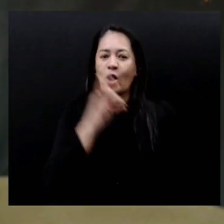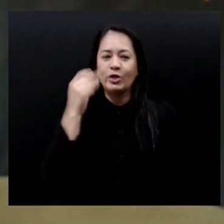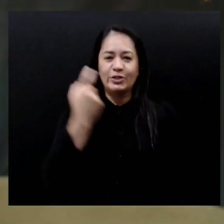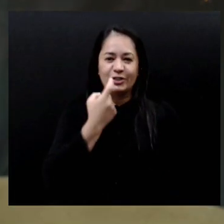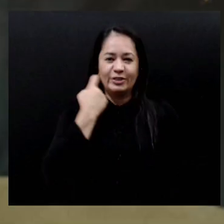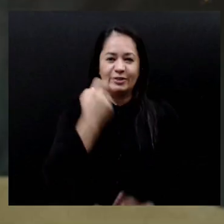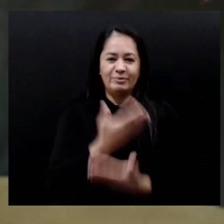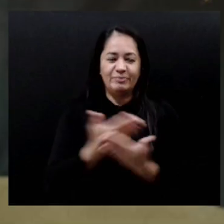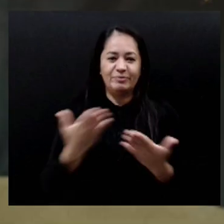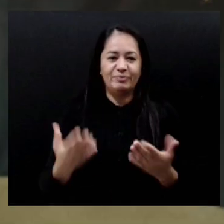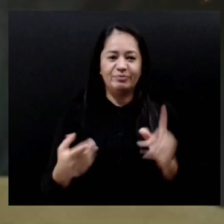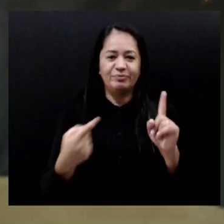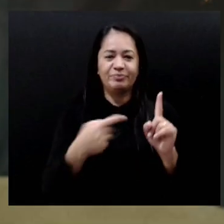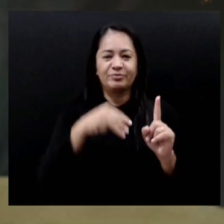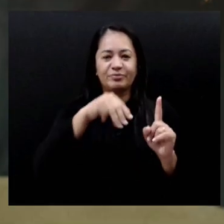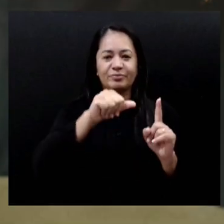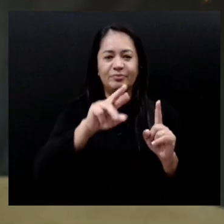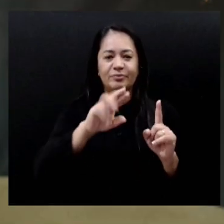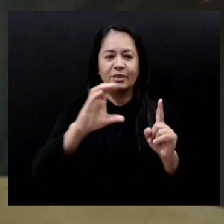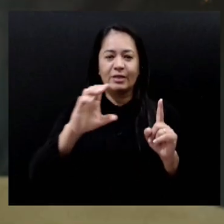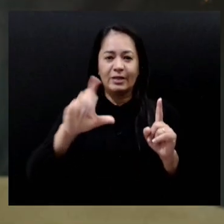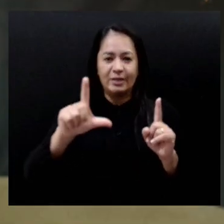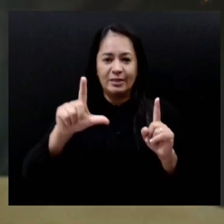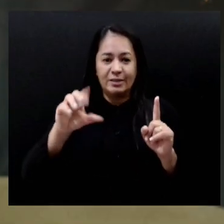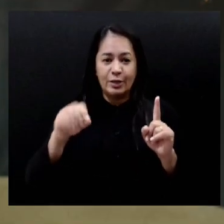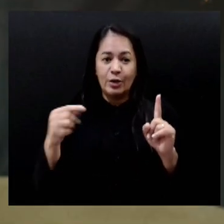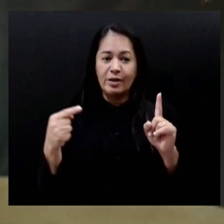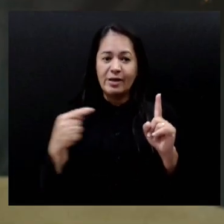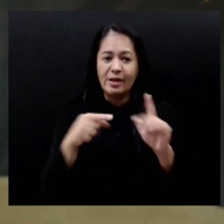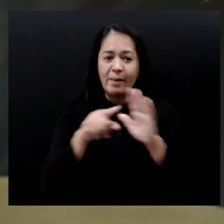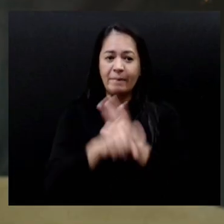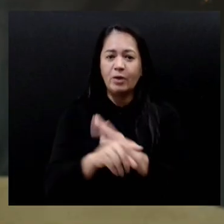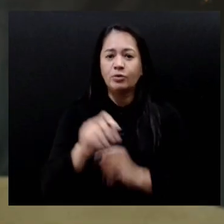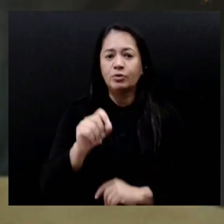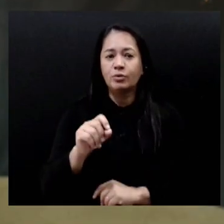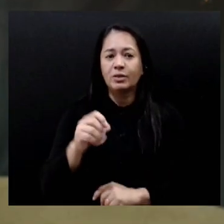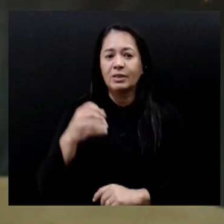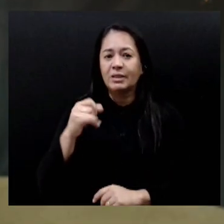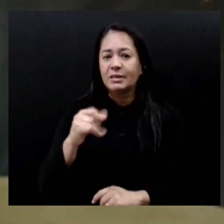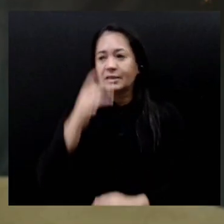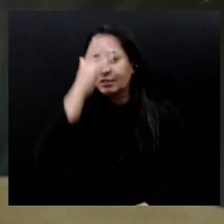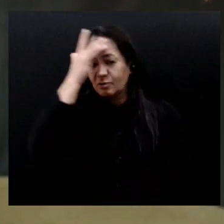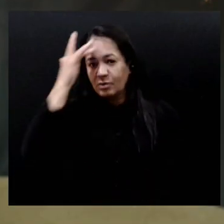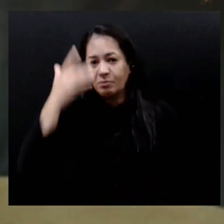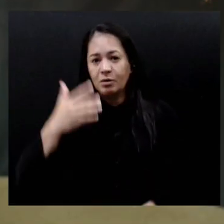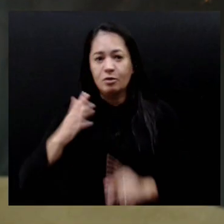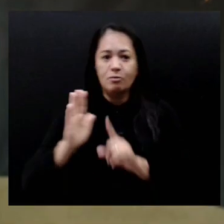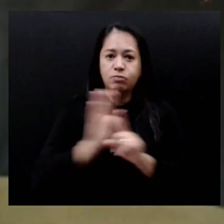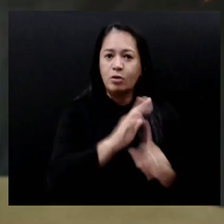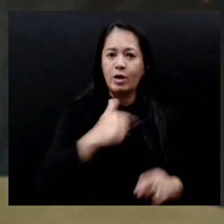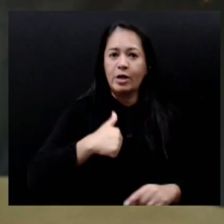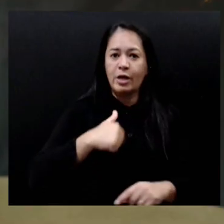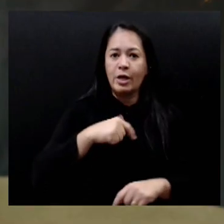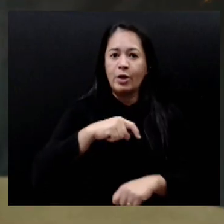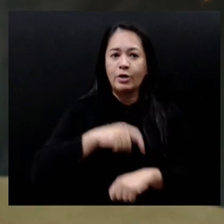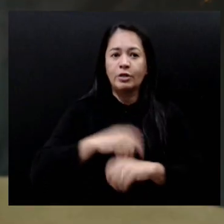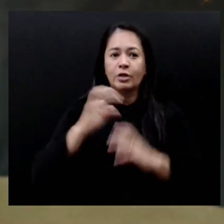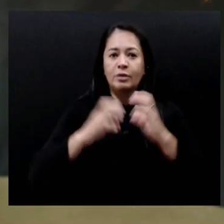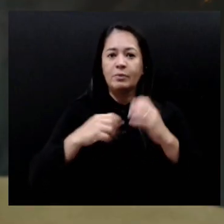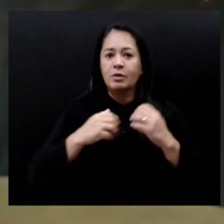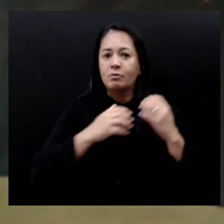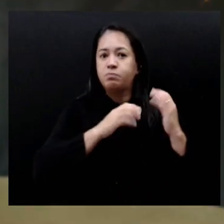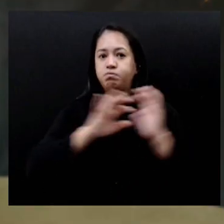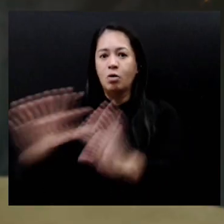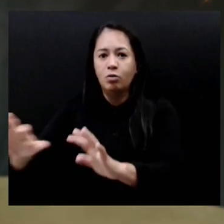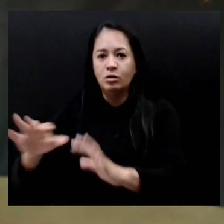Marcelo do Jardim Aurélia. Se alguém me empurra durante uma briga e eu revido no impulso, posso ser processado mesmo alegando que